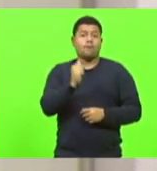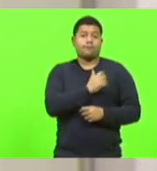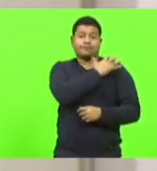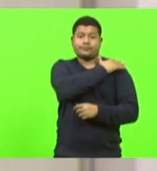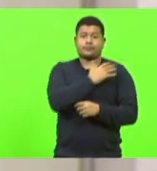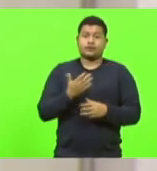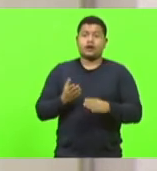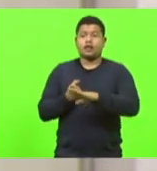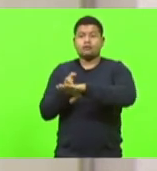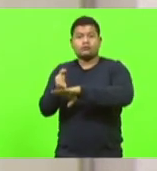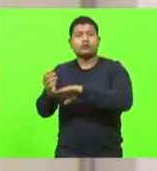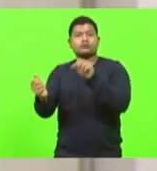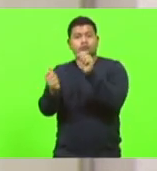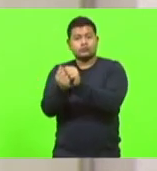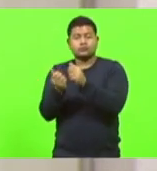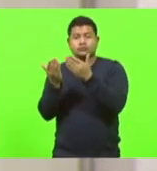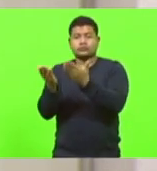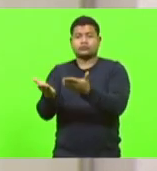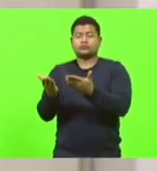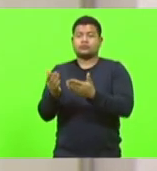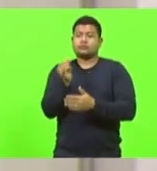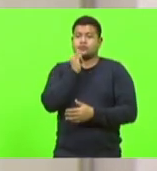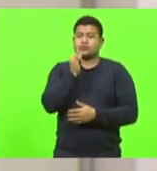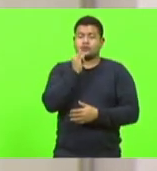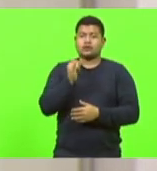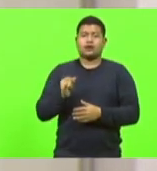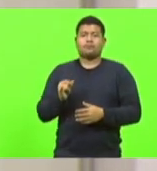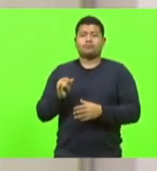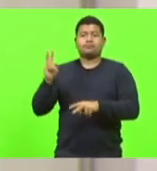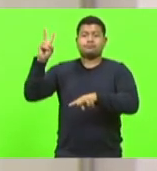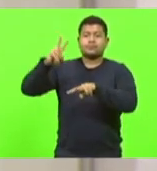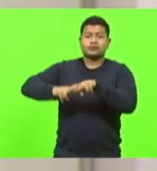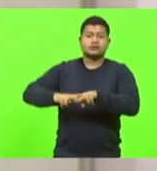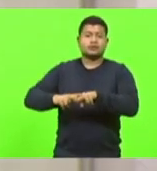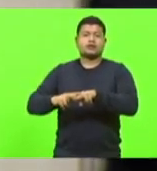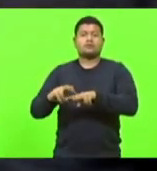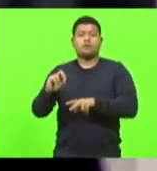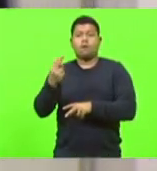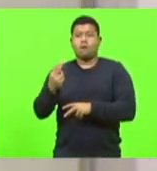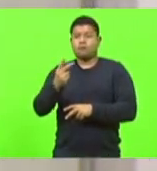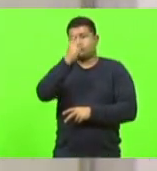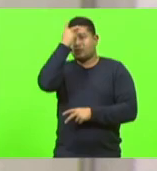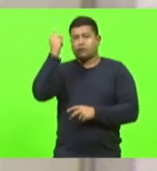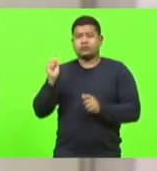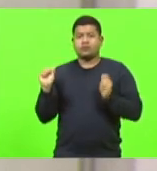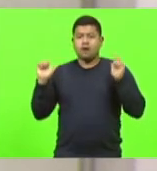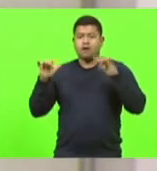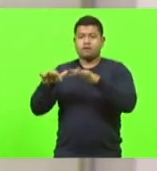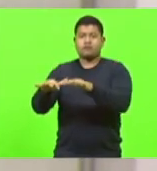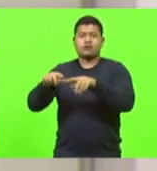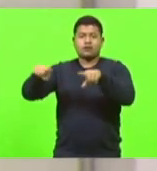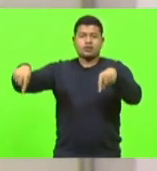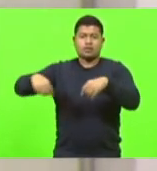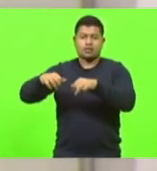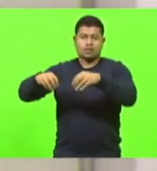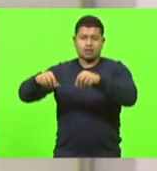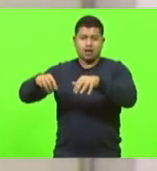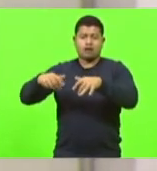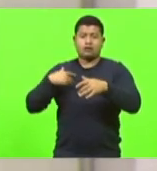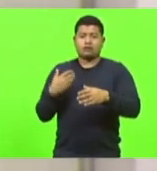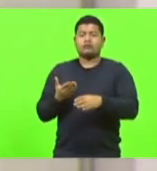integração de posse busca e apreensão e não é justo que os policiais tenham uma atividade de risco